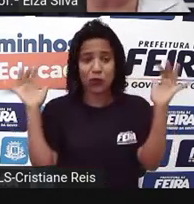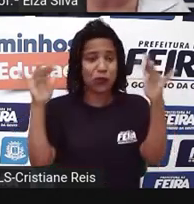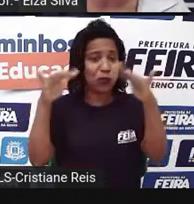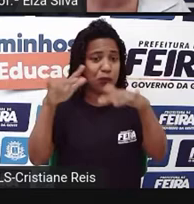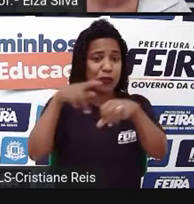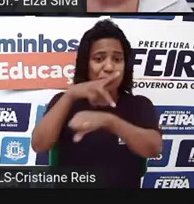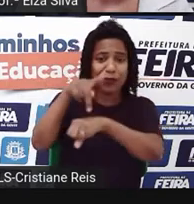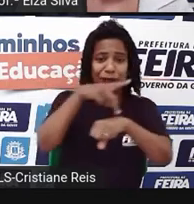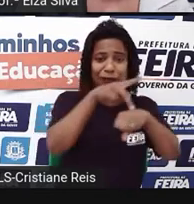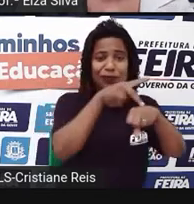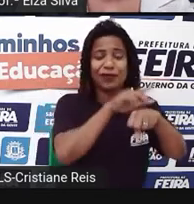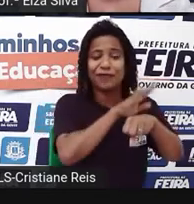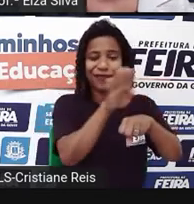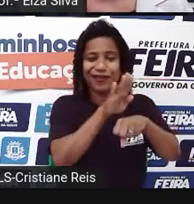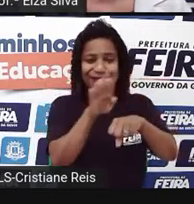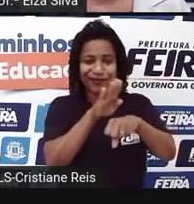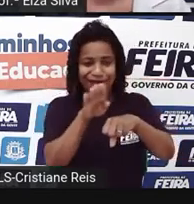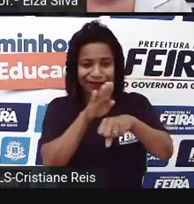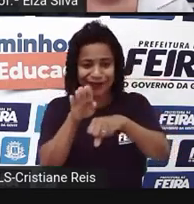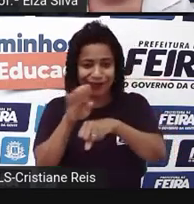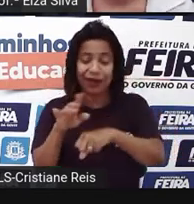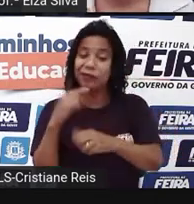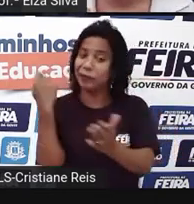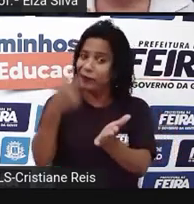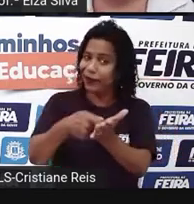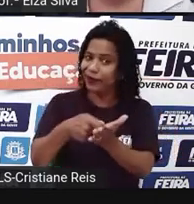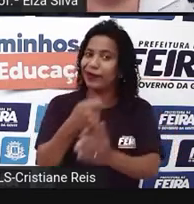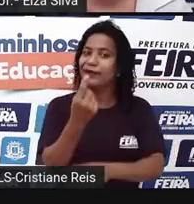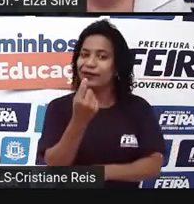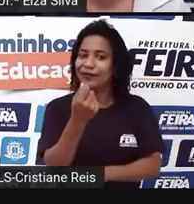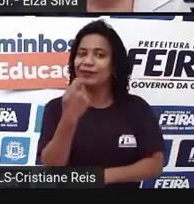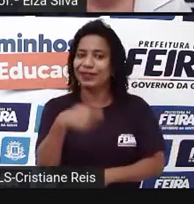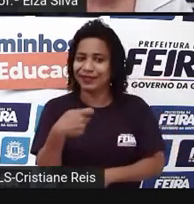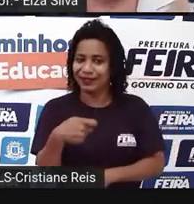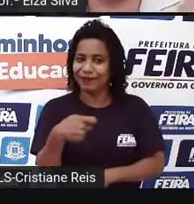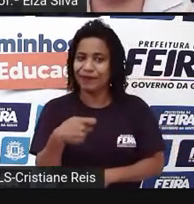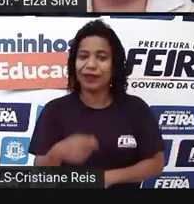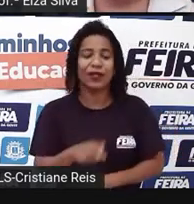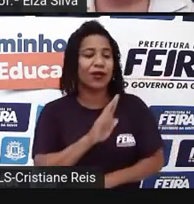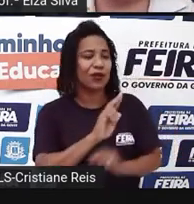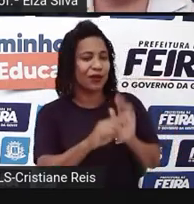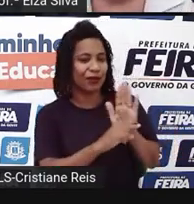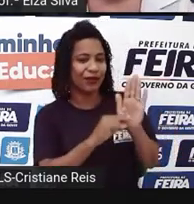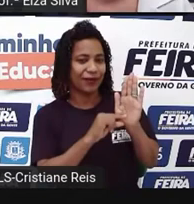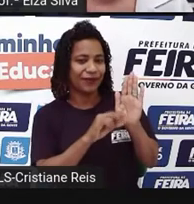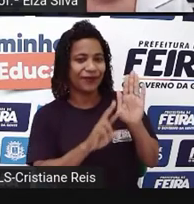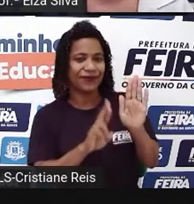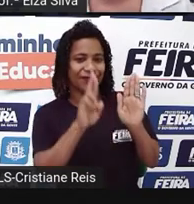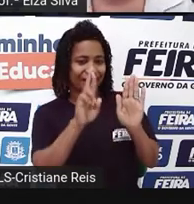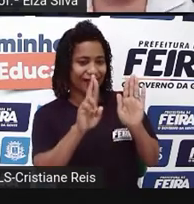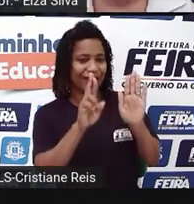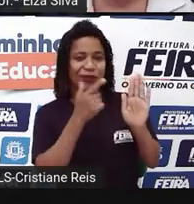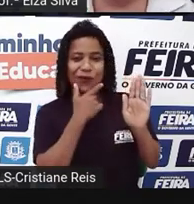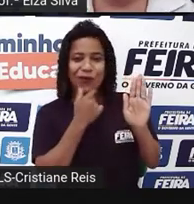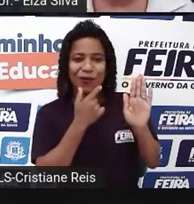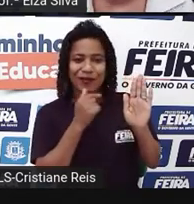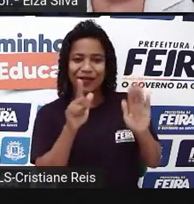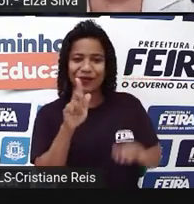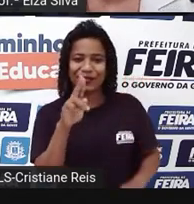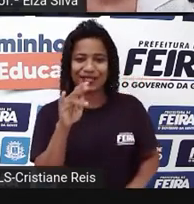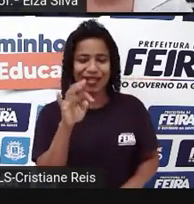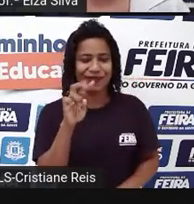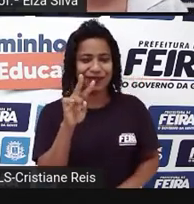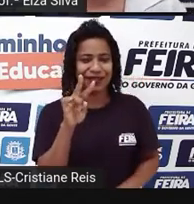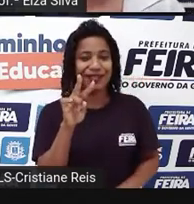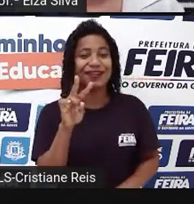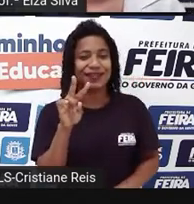mundo. E o nome do engenheiro, Gustave Eiffel. E olha o nome da torre, Eiffel Tower.